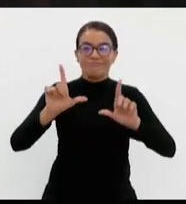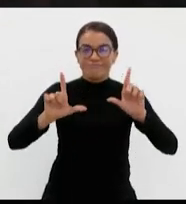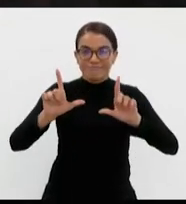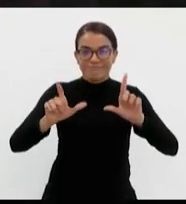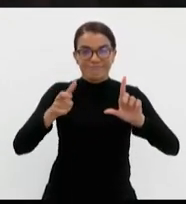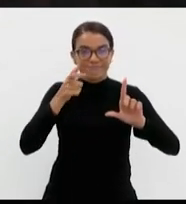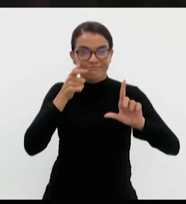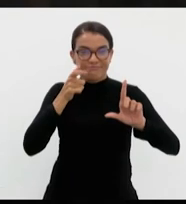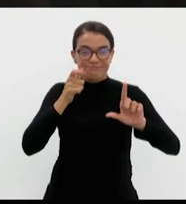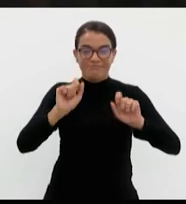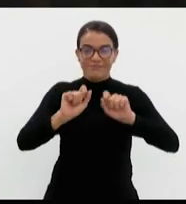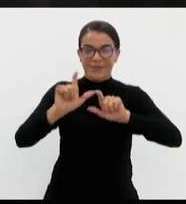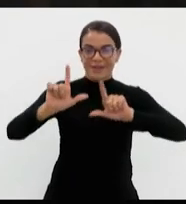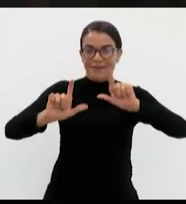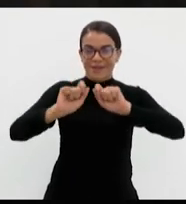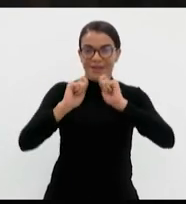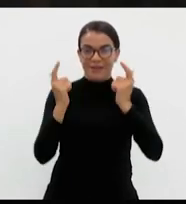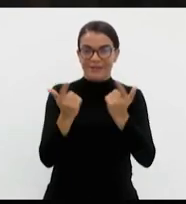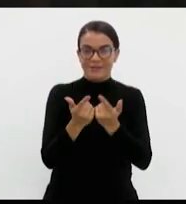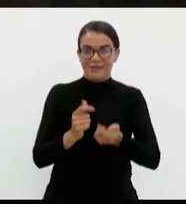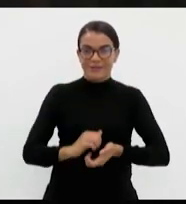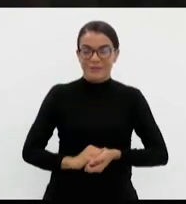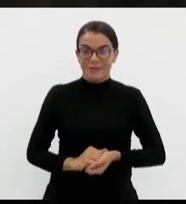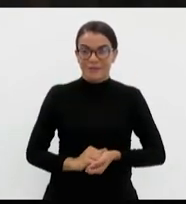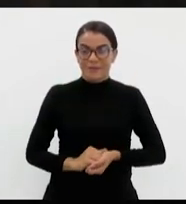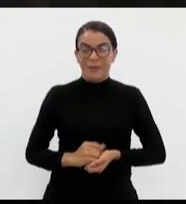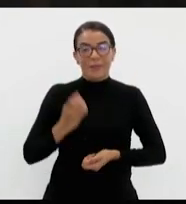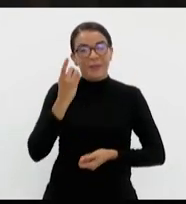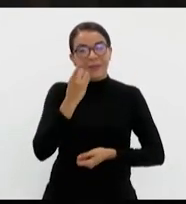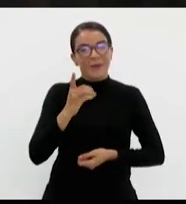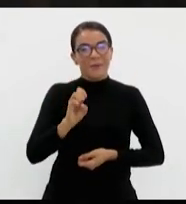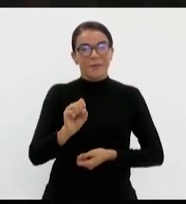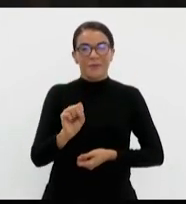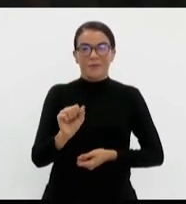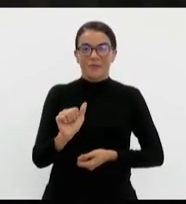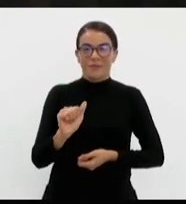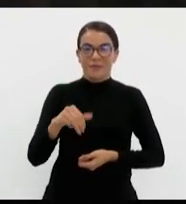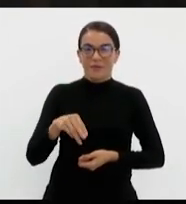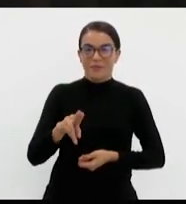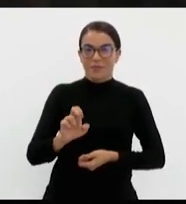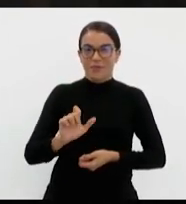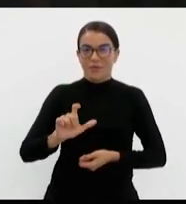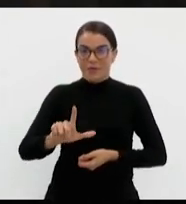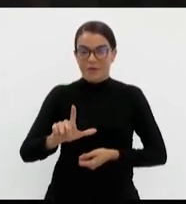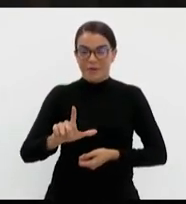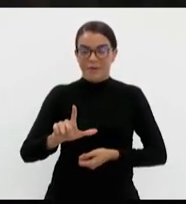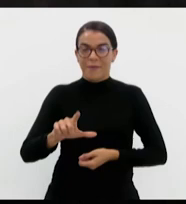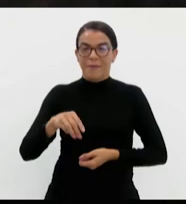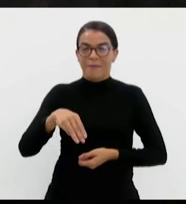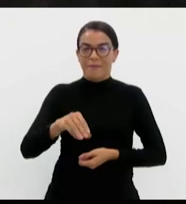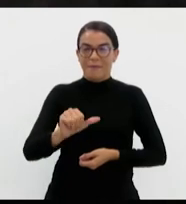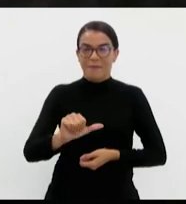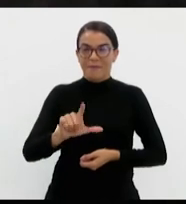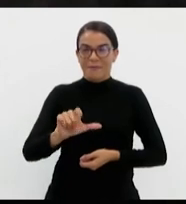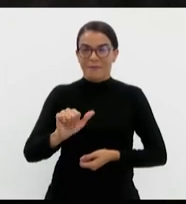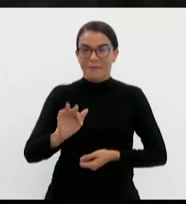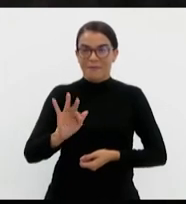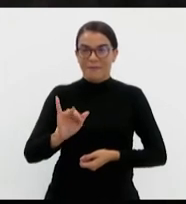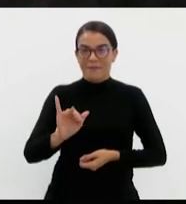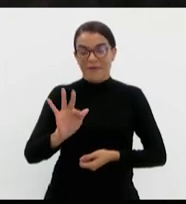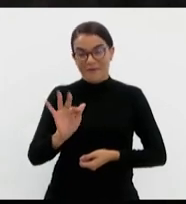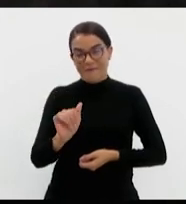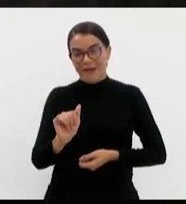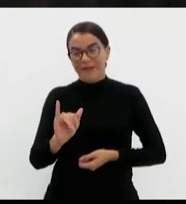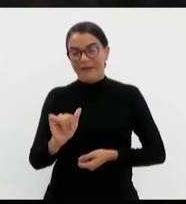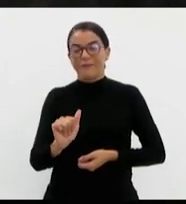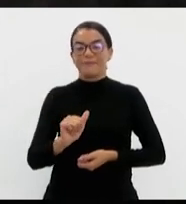Alerj. Deputado Samuel Malafaia, o assunto de hoje diz